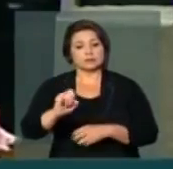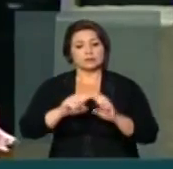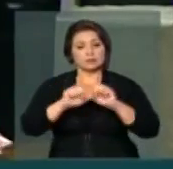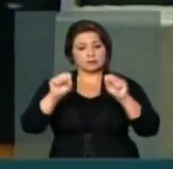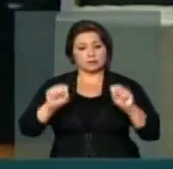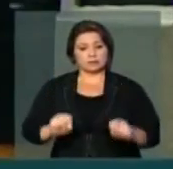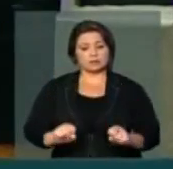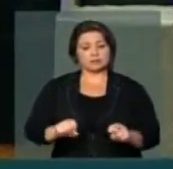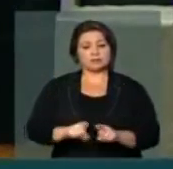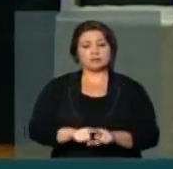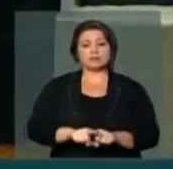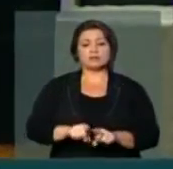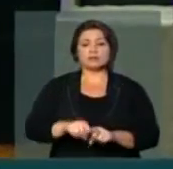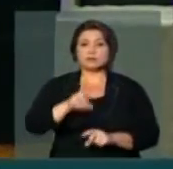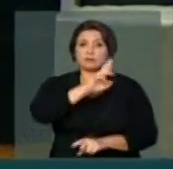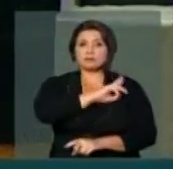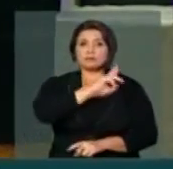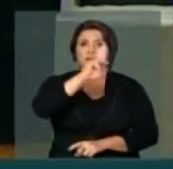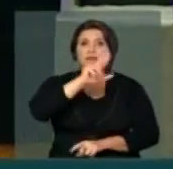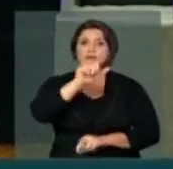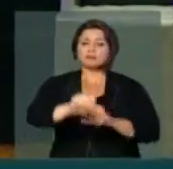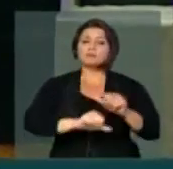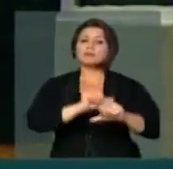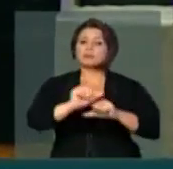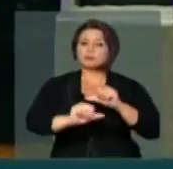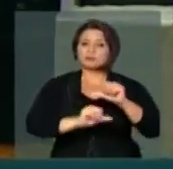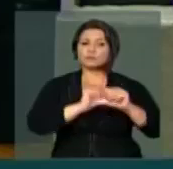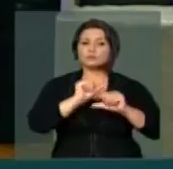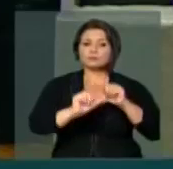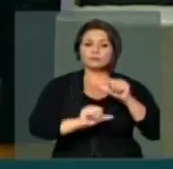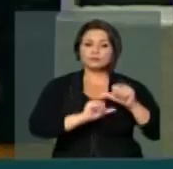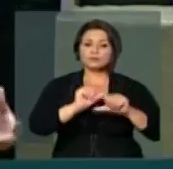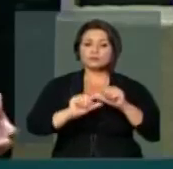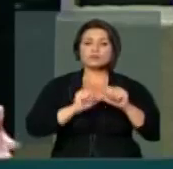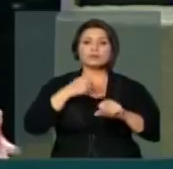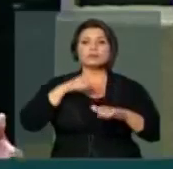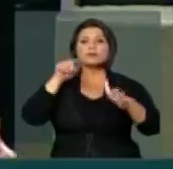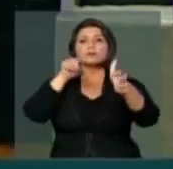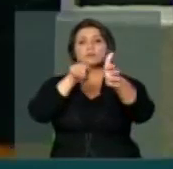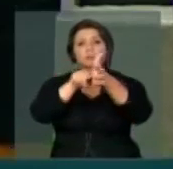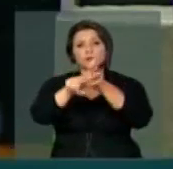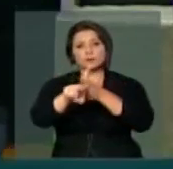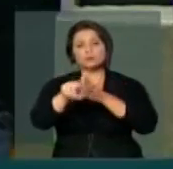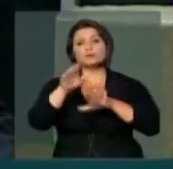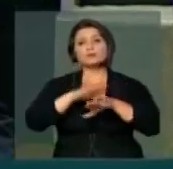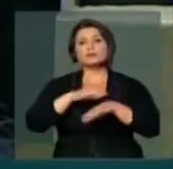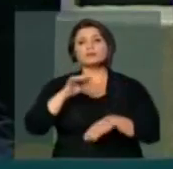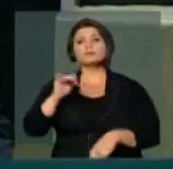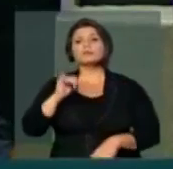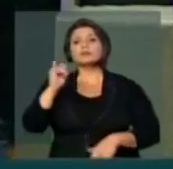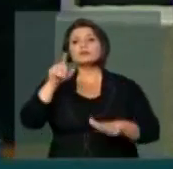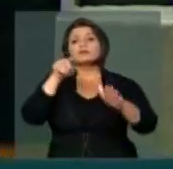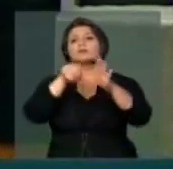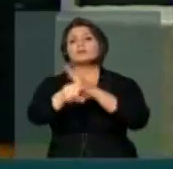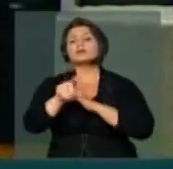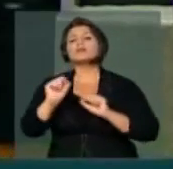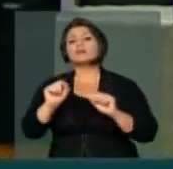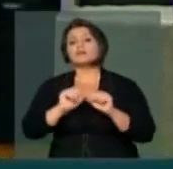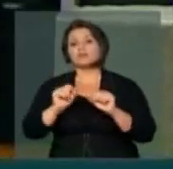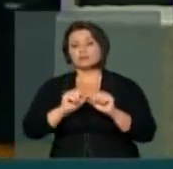sistema representativo que precisa ser modificado, a pergunta que eu considero mais importante é: qual é o